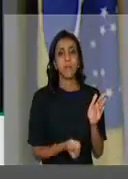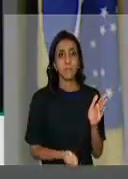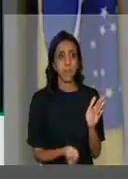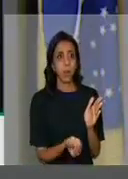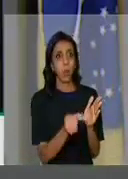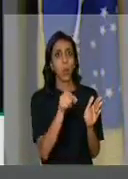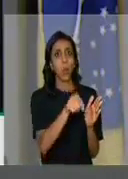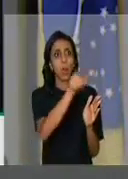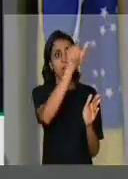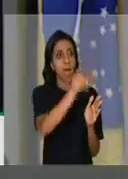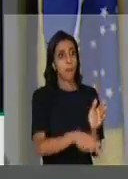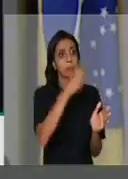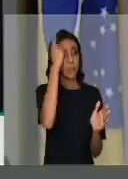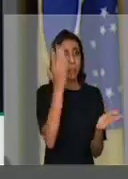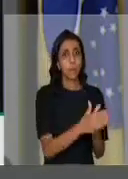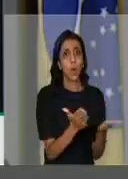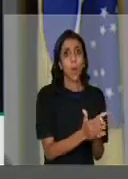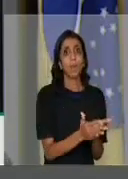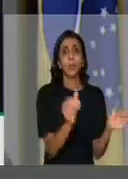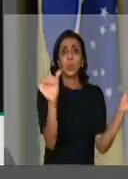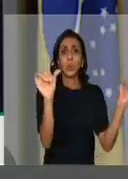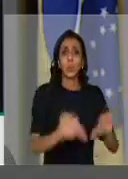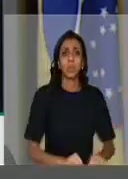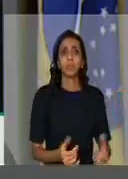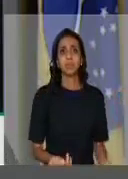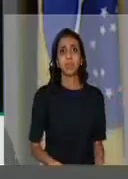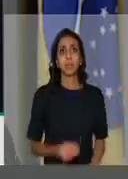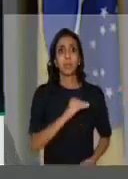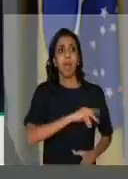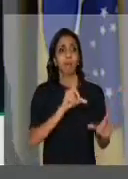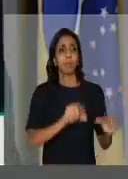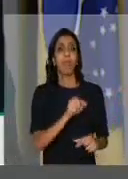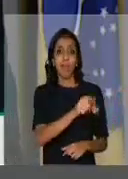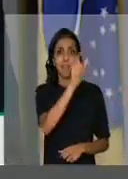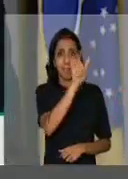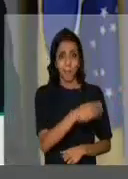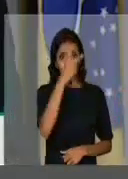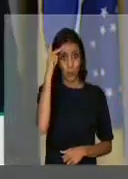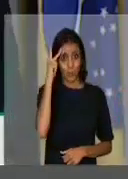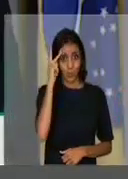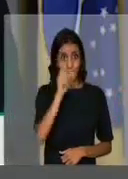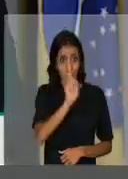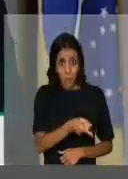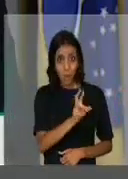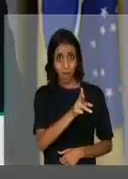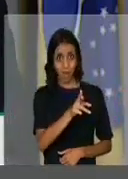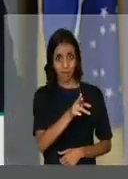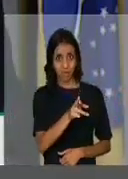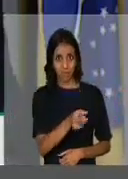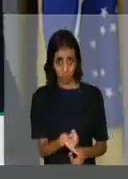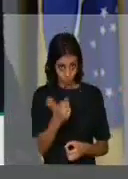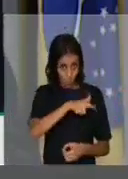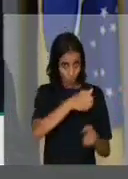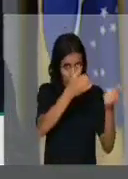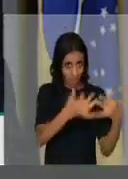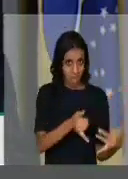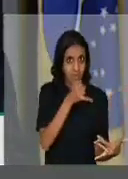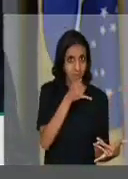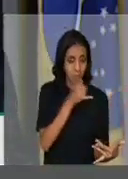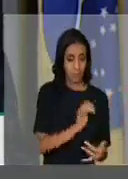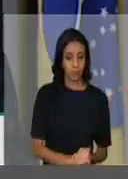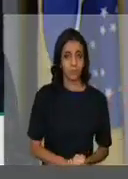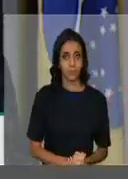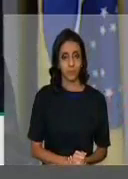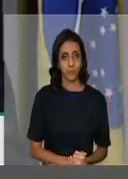tributária daqueles que ganham menos. Esse cidadão de R$1.000, voltando à